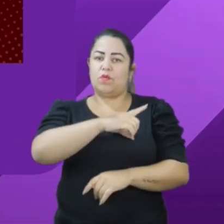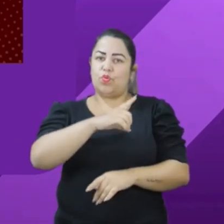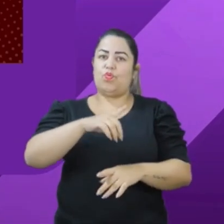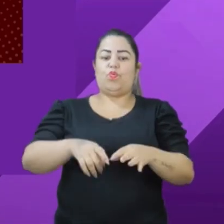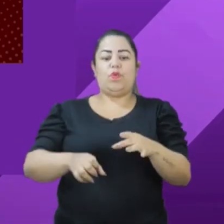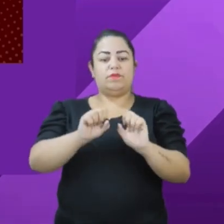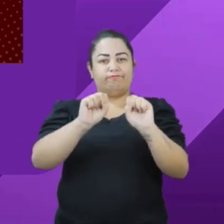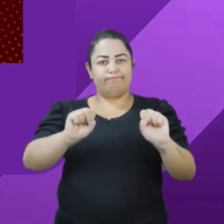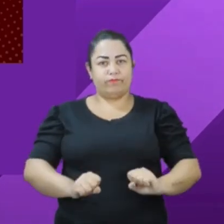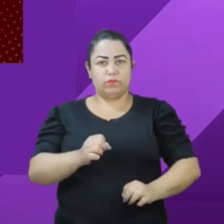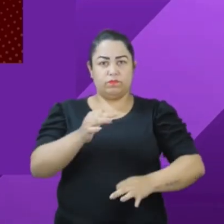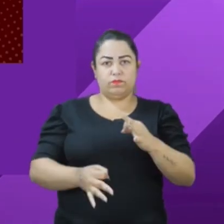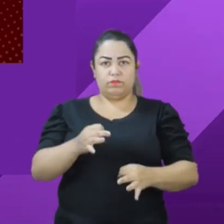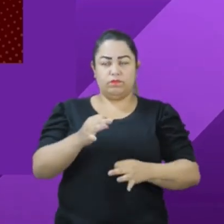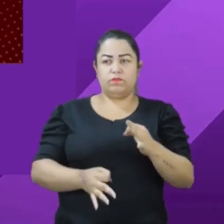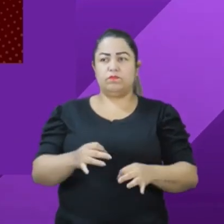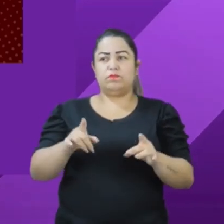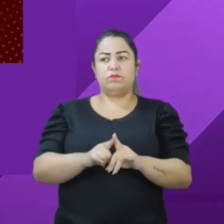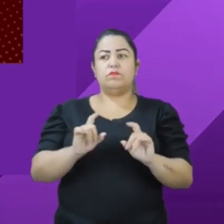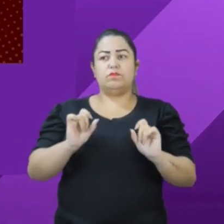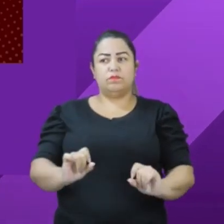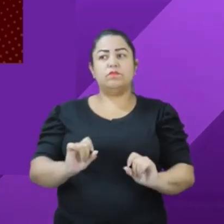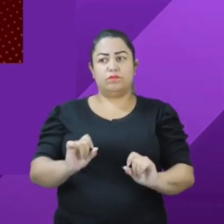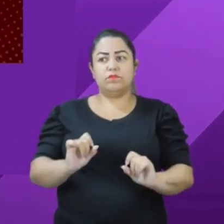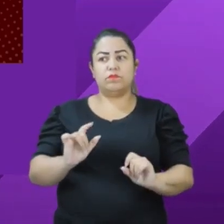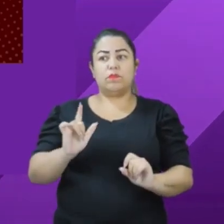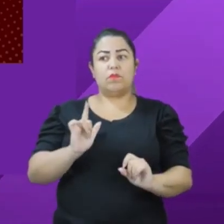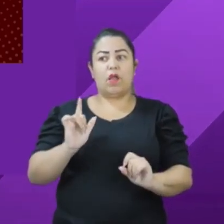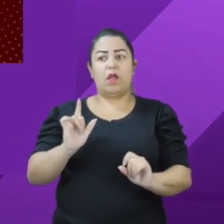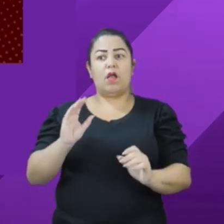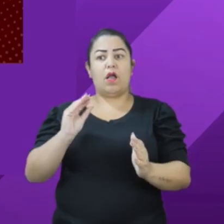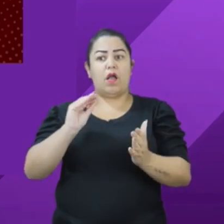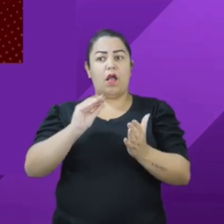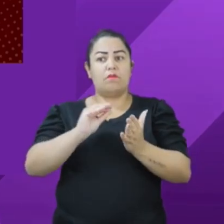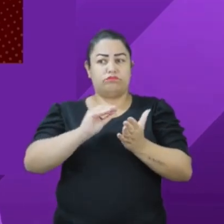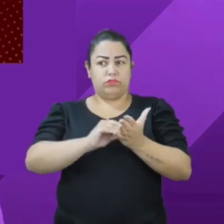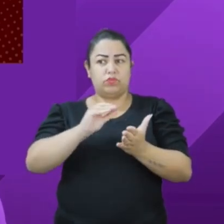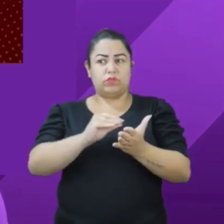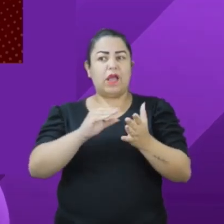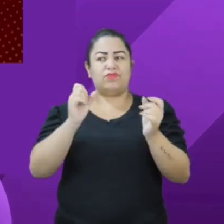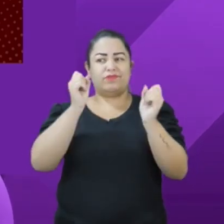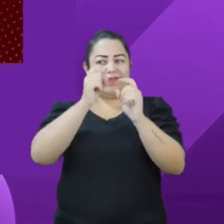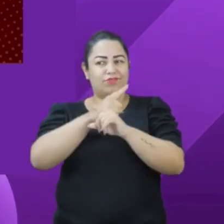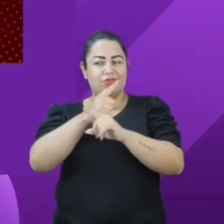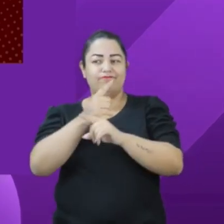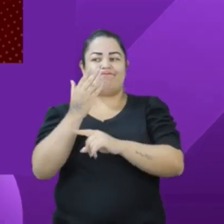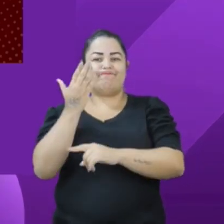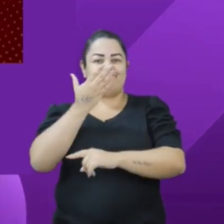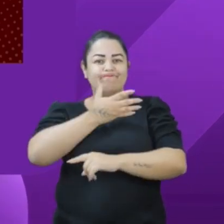a morosidade nos processos, e aí eu vou trazer um exemplo pessoal nesse caso, que além de advogada